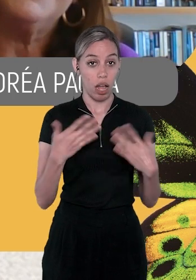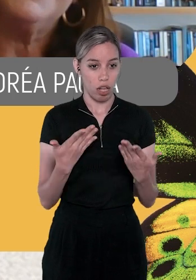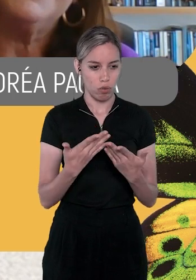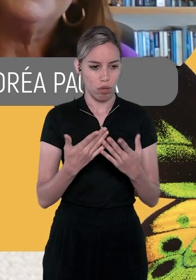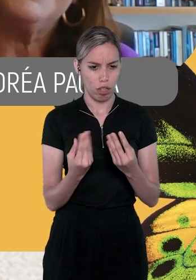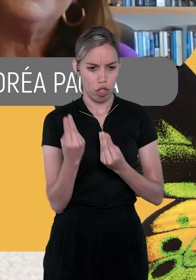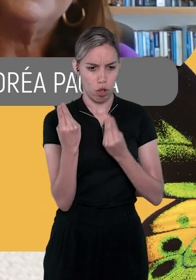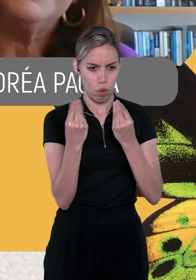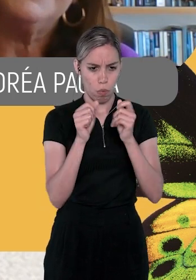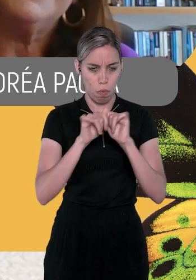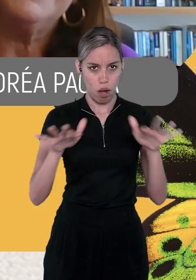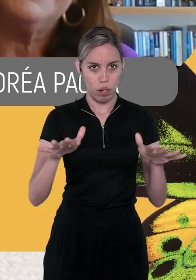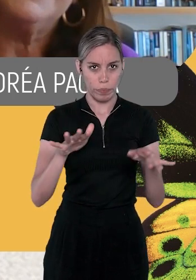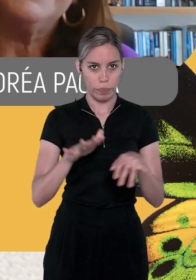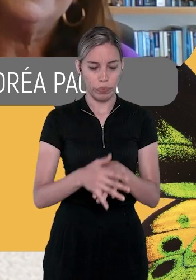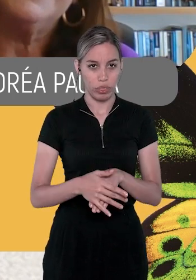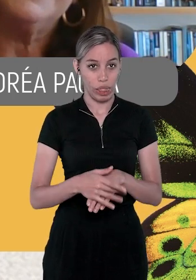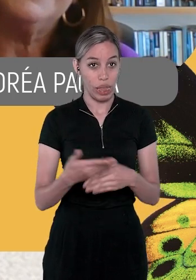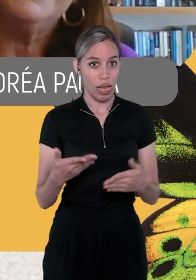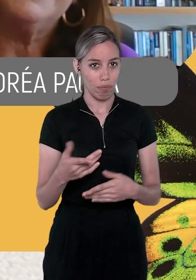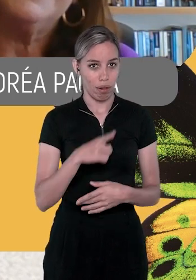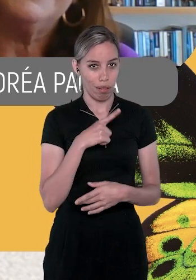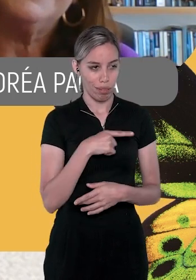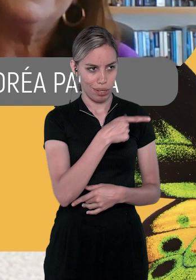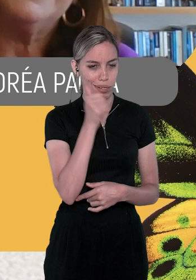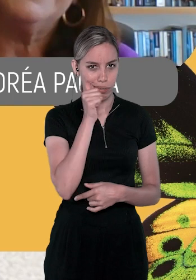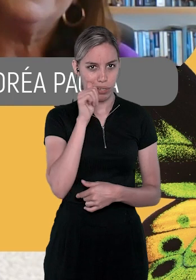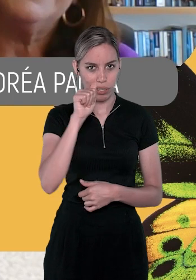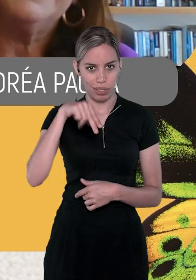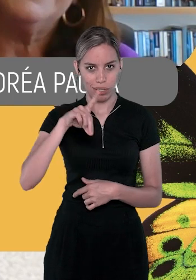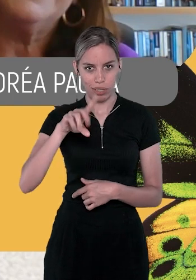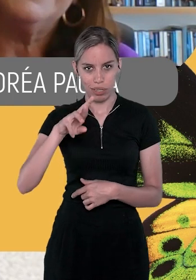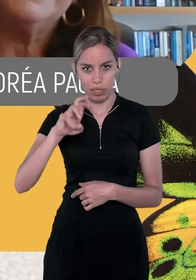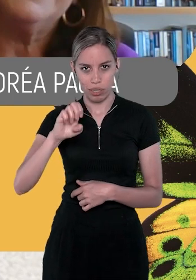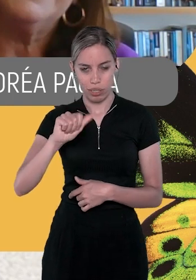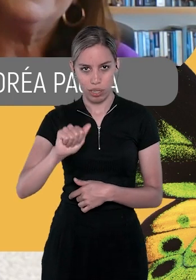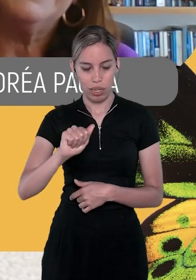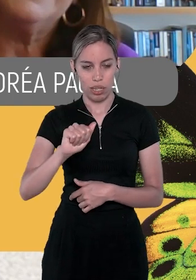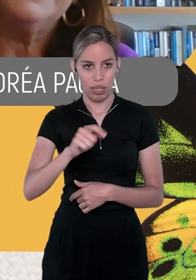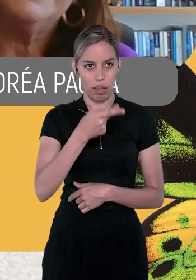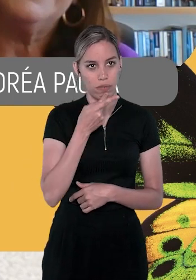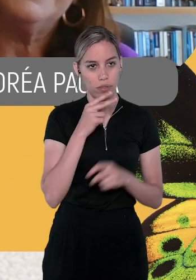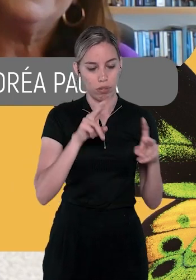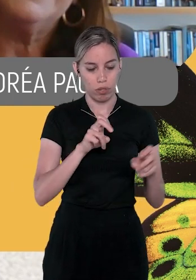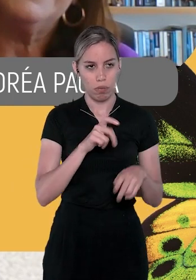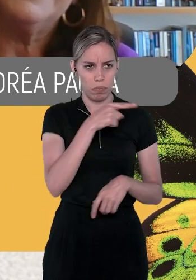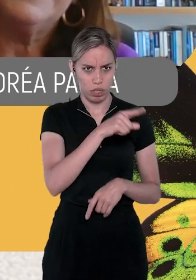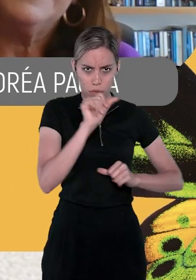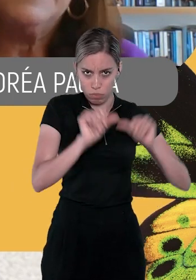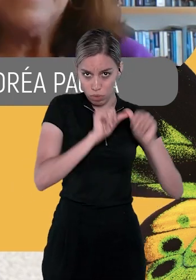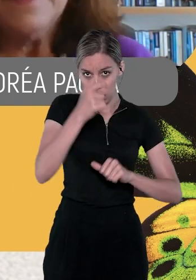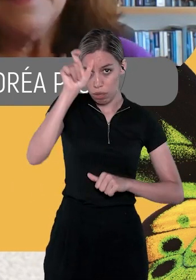como agora o da Andréia, você mudaria esse personagem? Você acrescentaria alguma coisa,